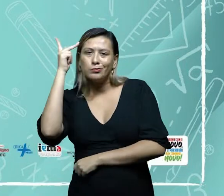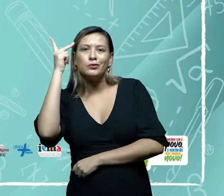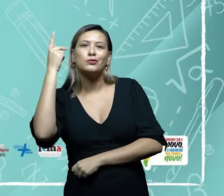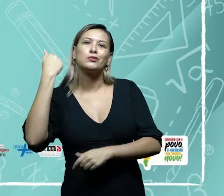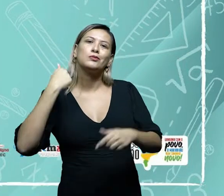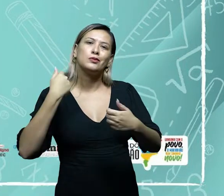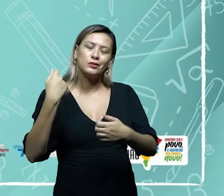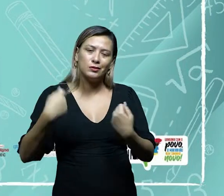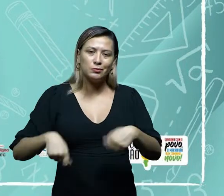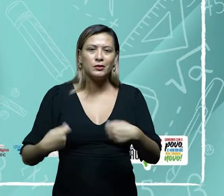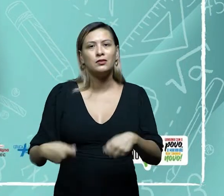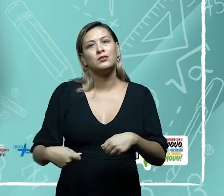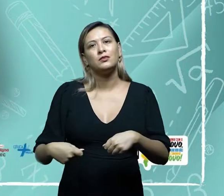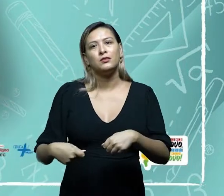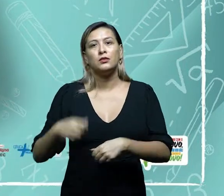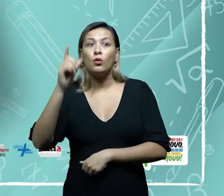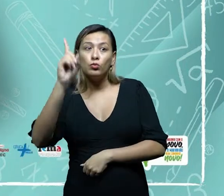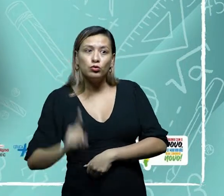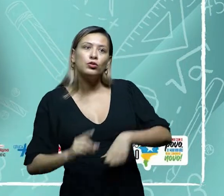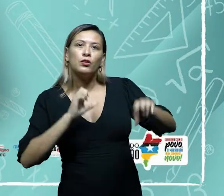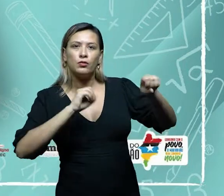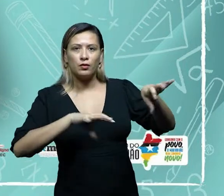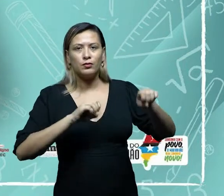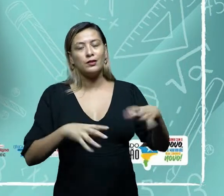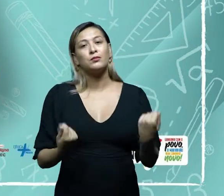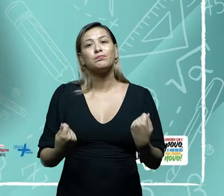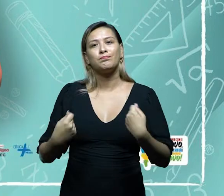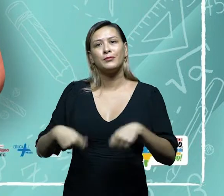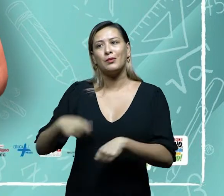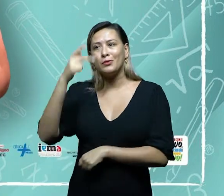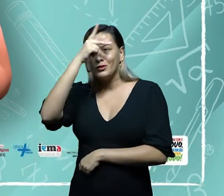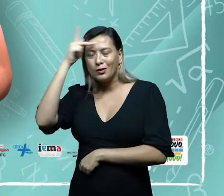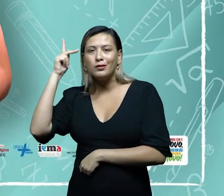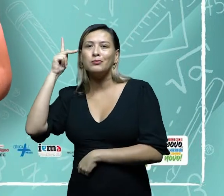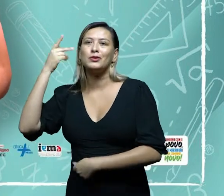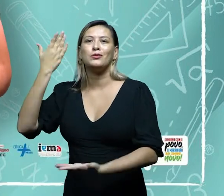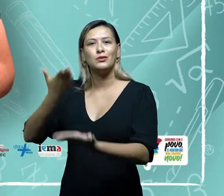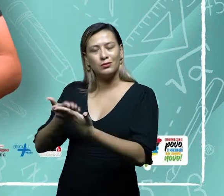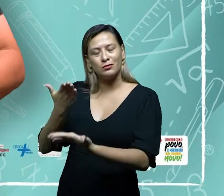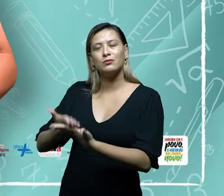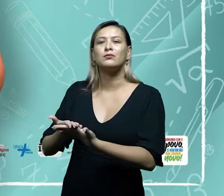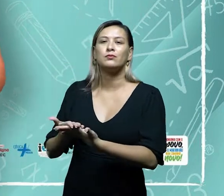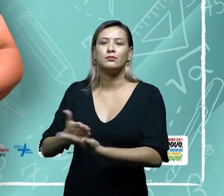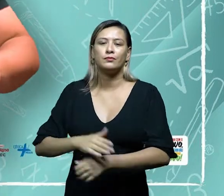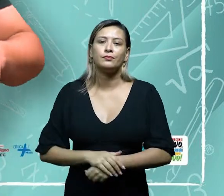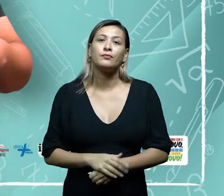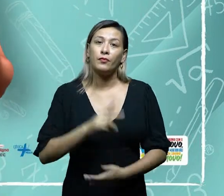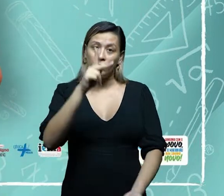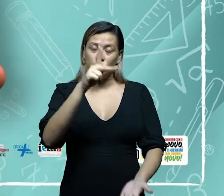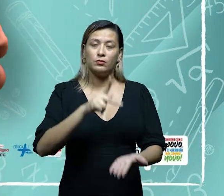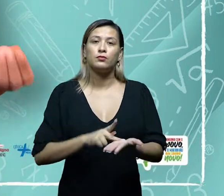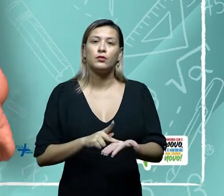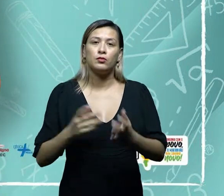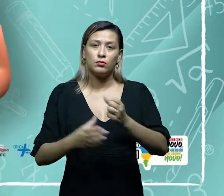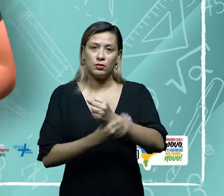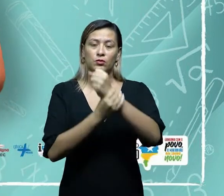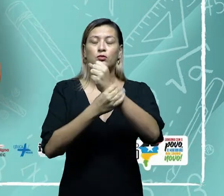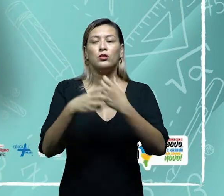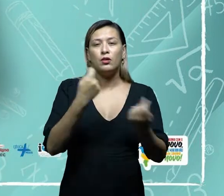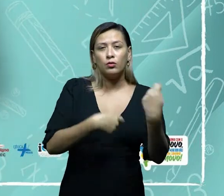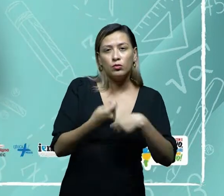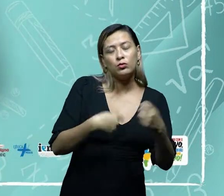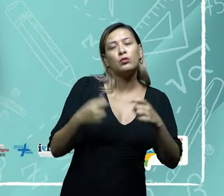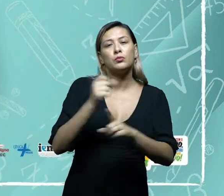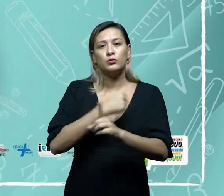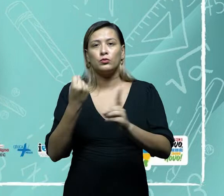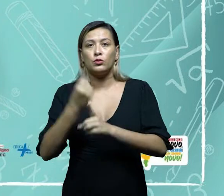O direito à educação, o Estado permite o acesso, né, à educação. Então, de fato, esses direitos econômicos,